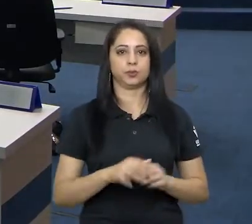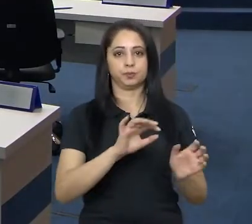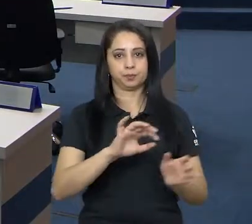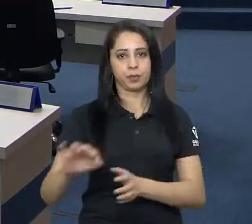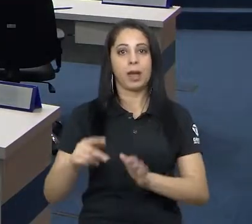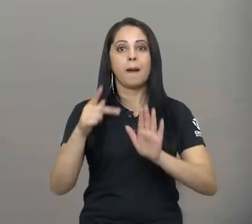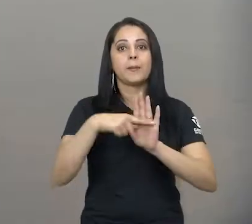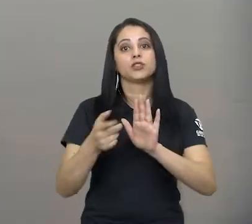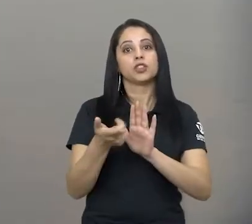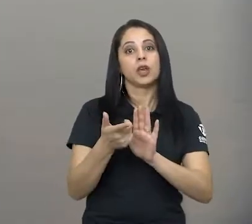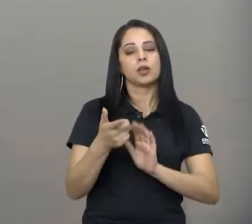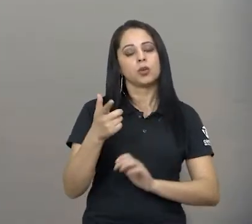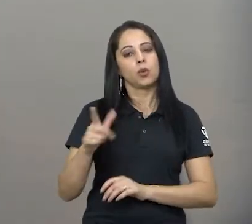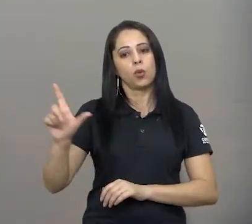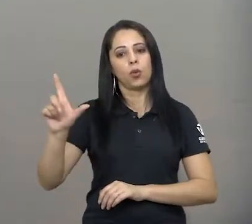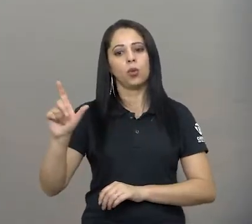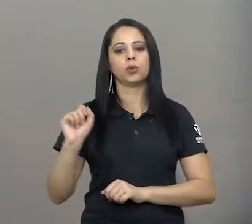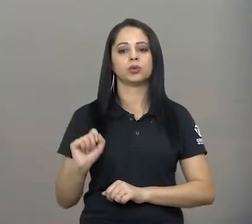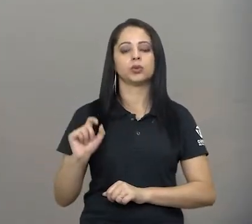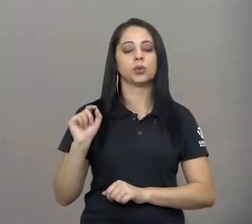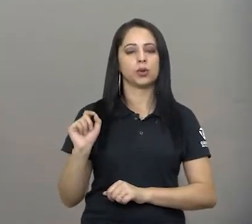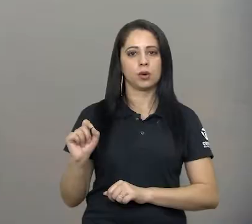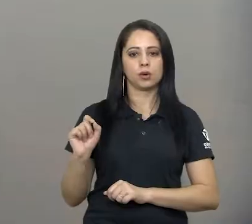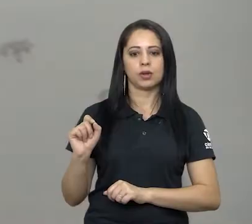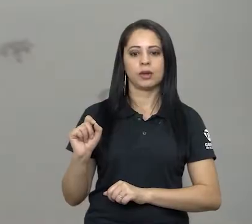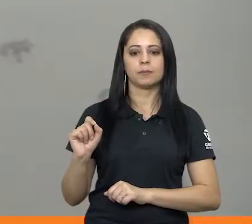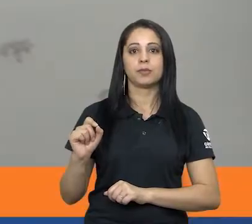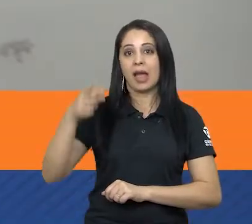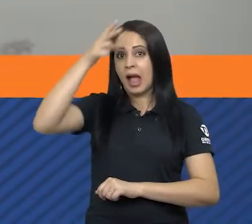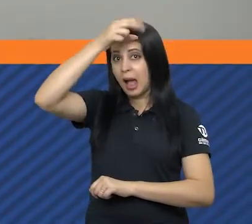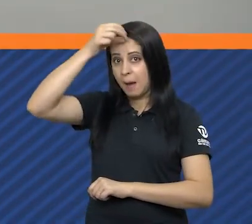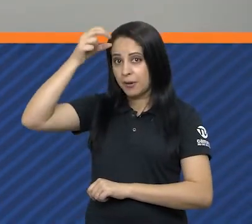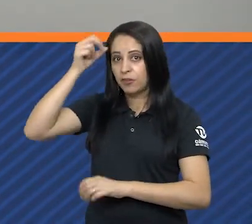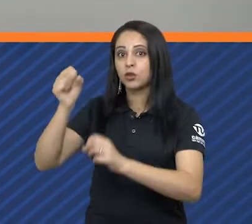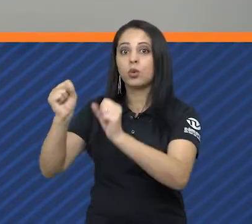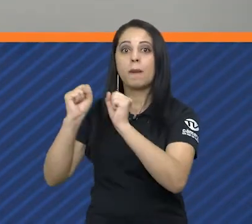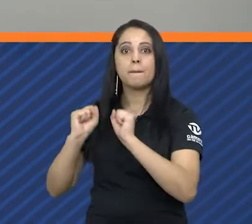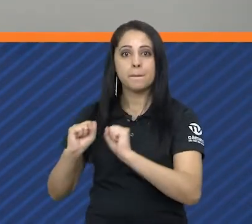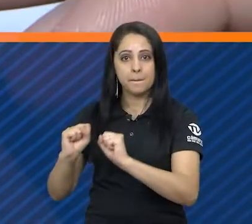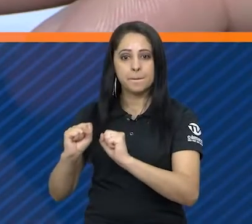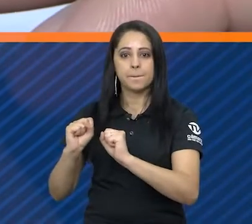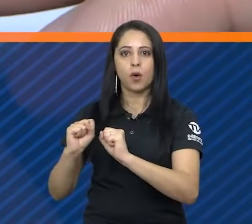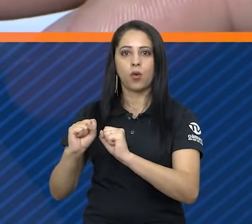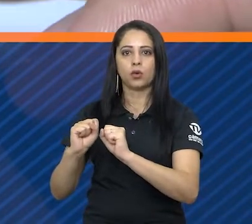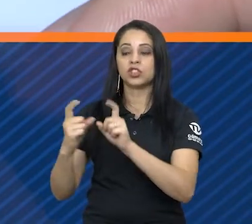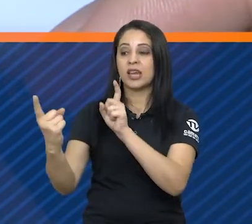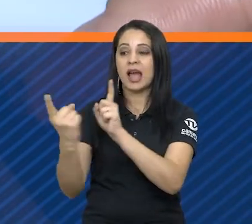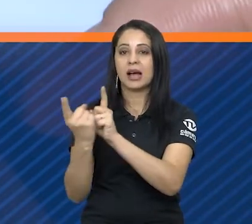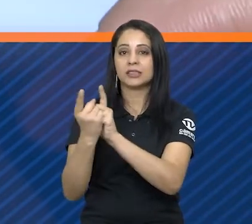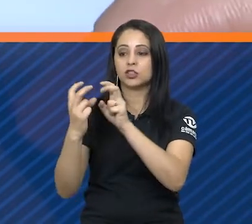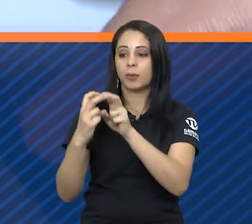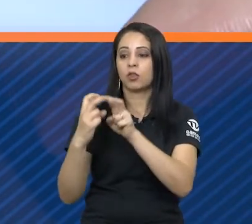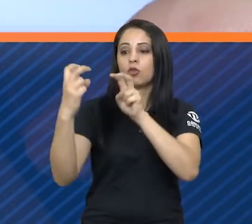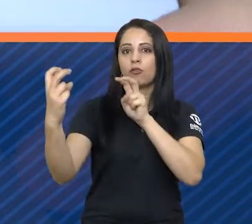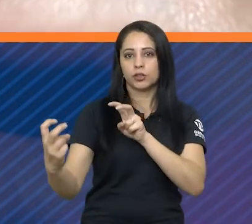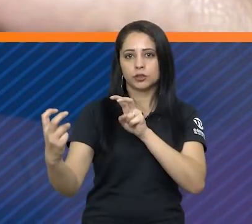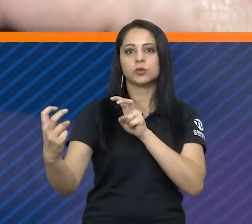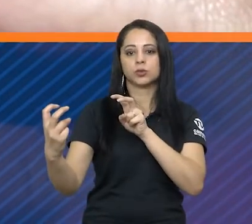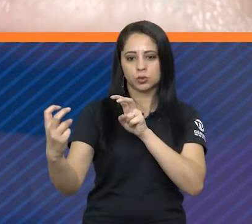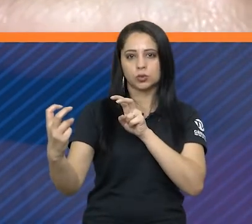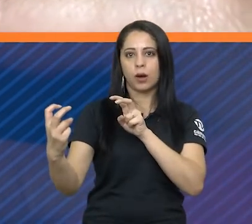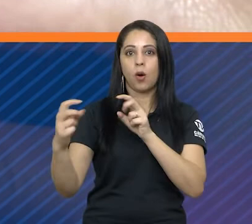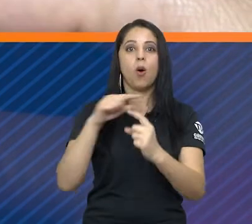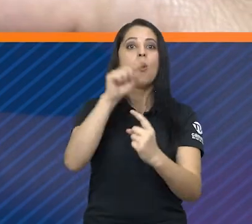de destaque, que surgiu a partir dos impactos da pandemia, autoriza a Prefeitura a implantar a telemedicina na rede de saúde,